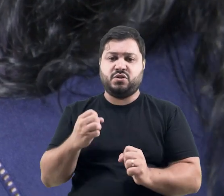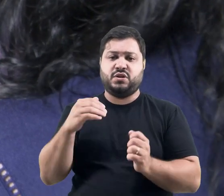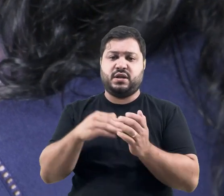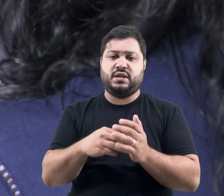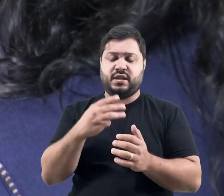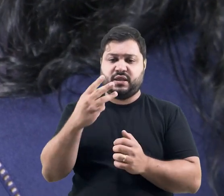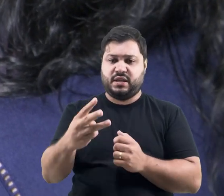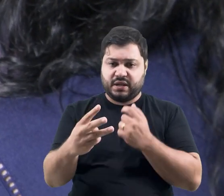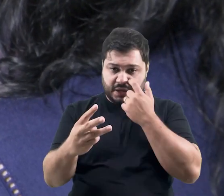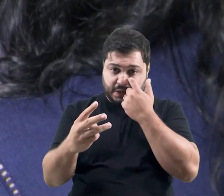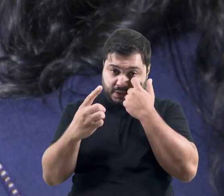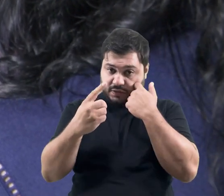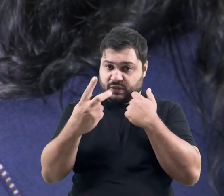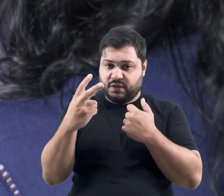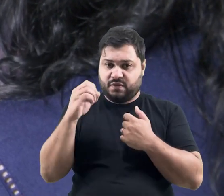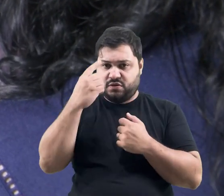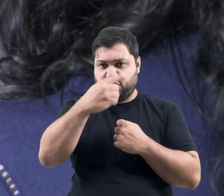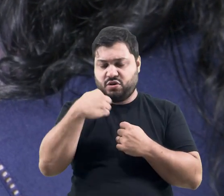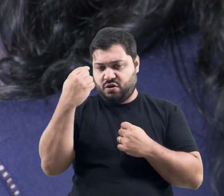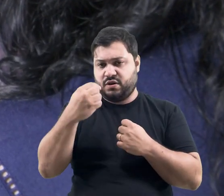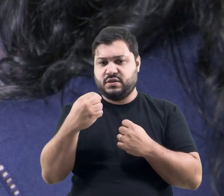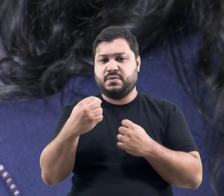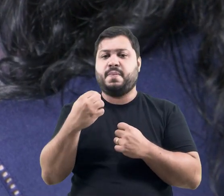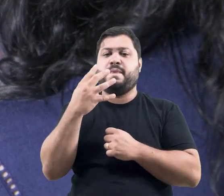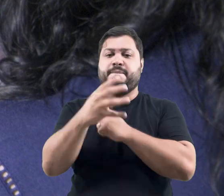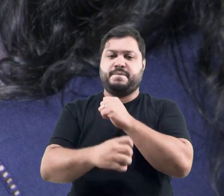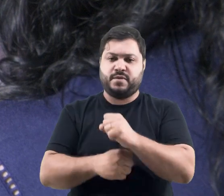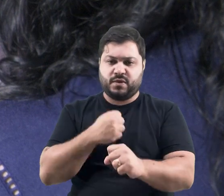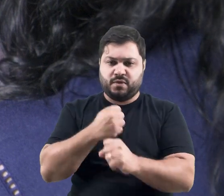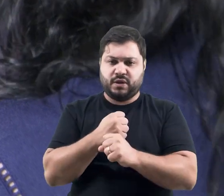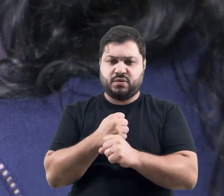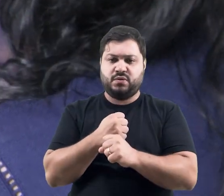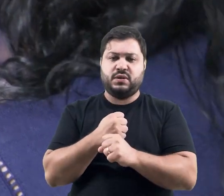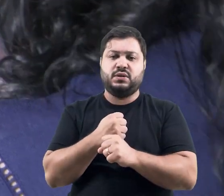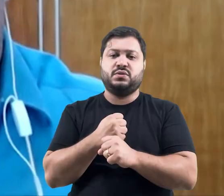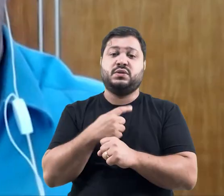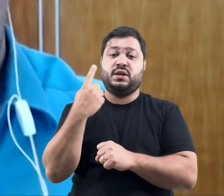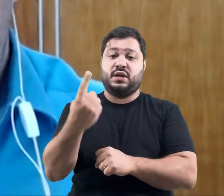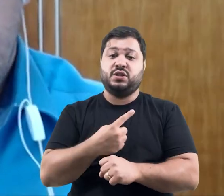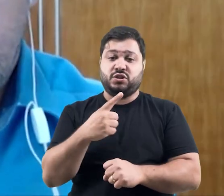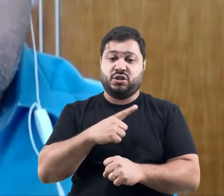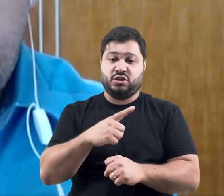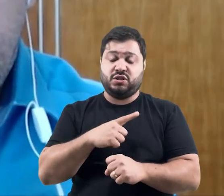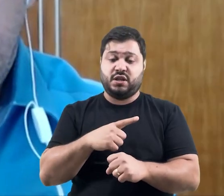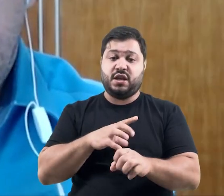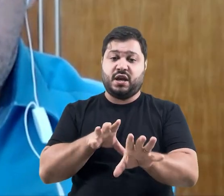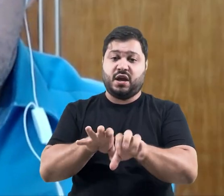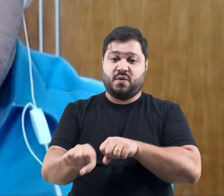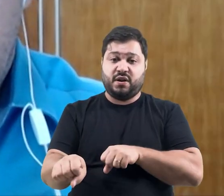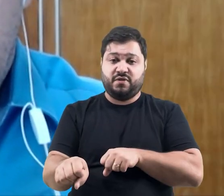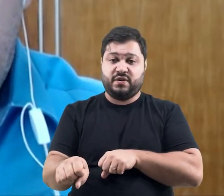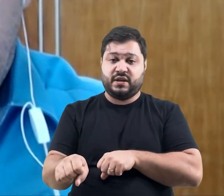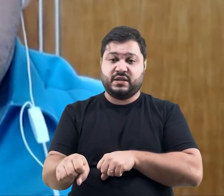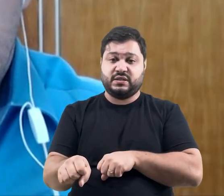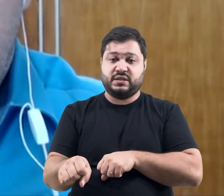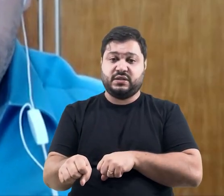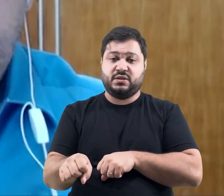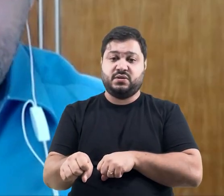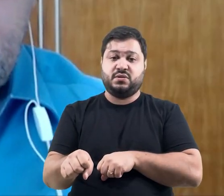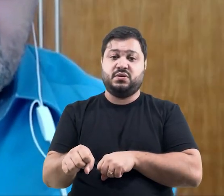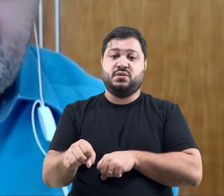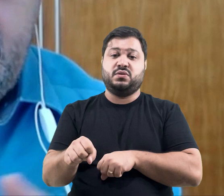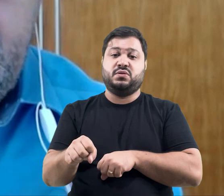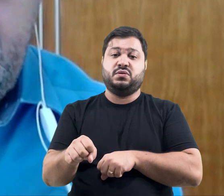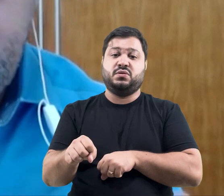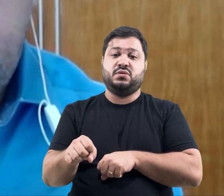de 3, ele pode ter até 3 blocos, né, de 120 horas, valem por 4 anos. Além disso, a gente tem o adicional de qualificação